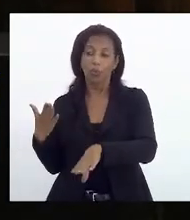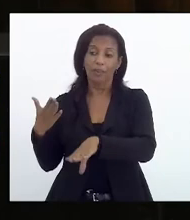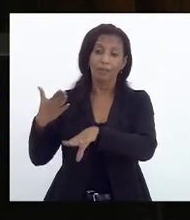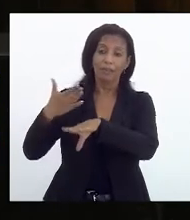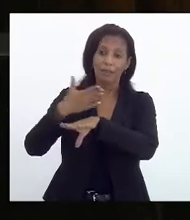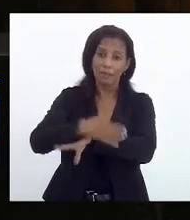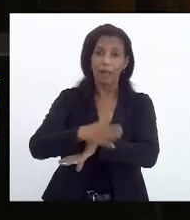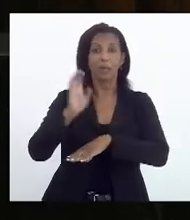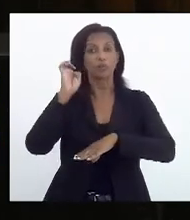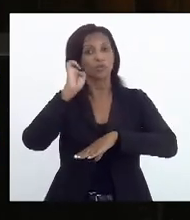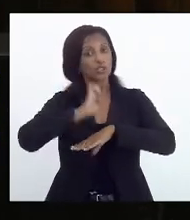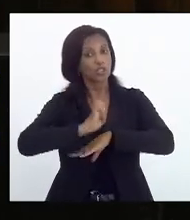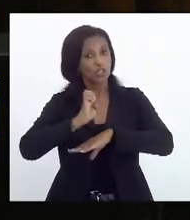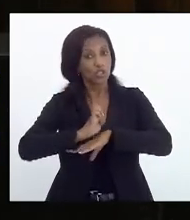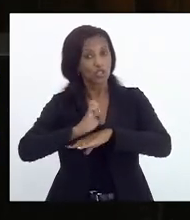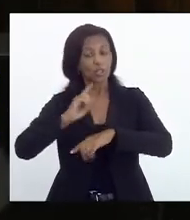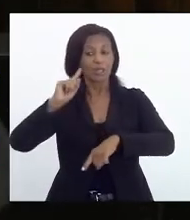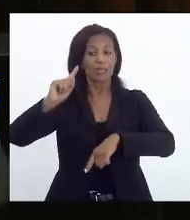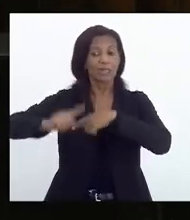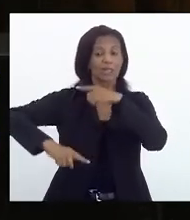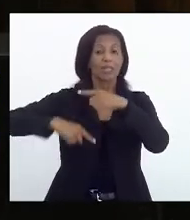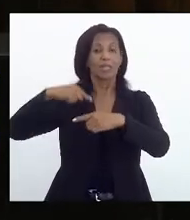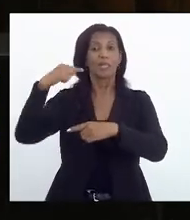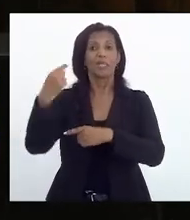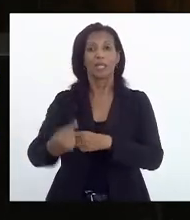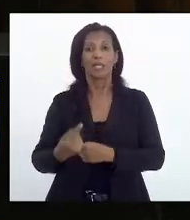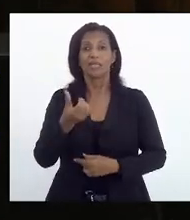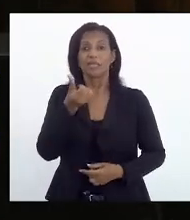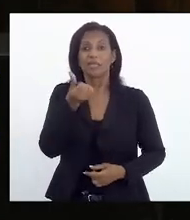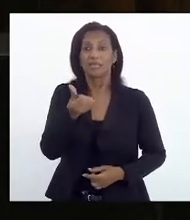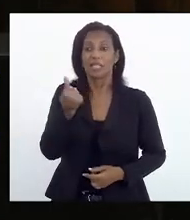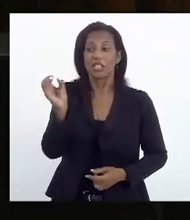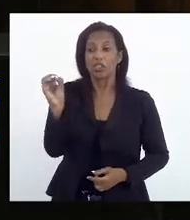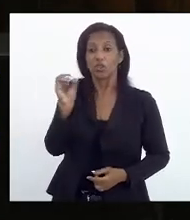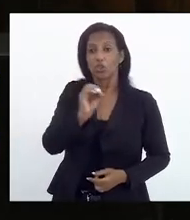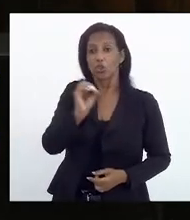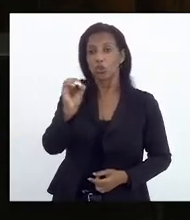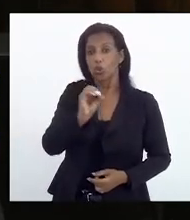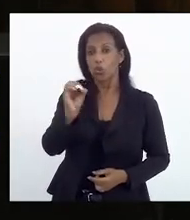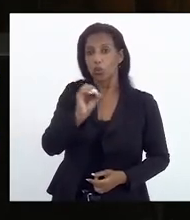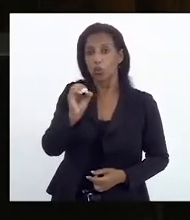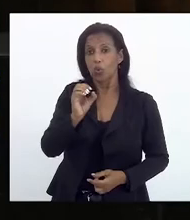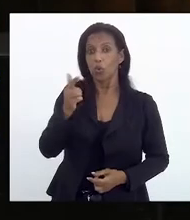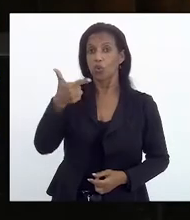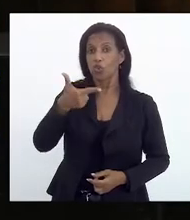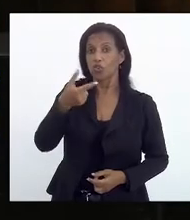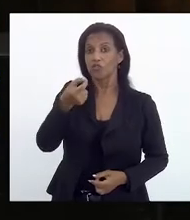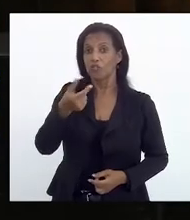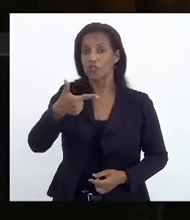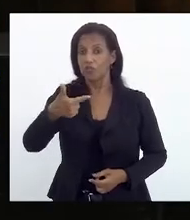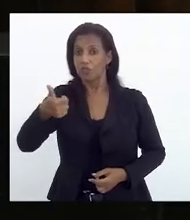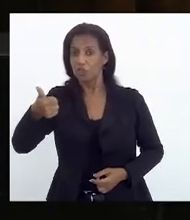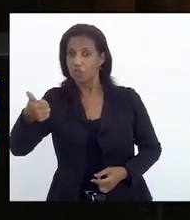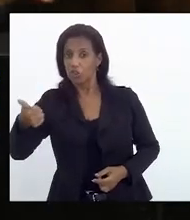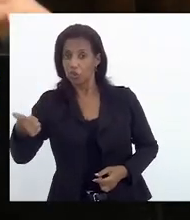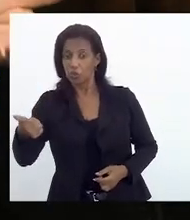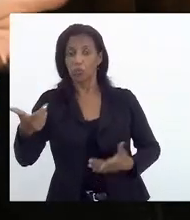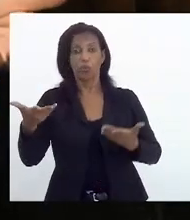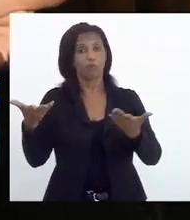entrarem no estado após seis de outubro de dois mil e 21